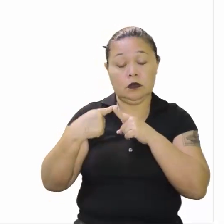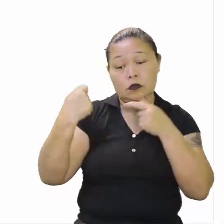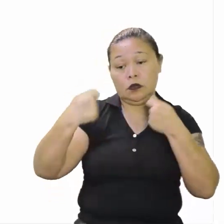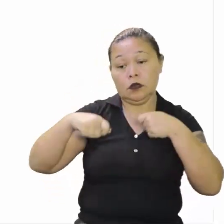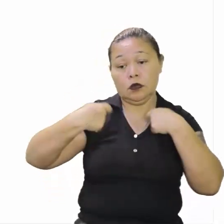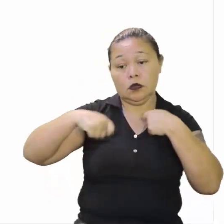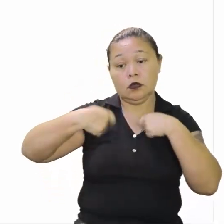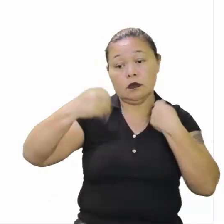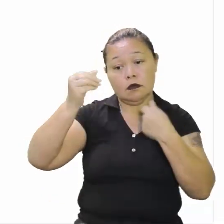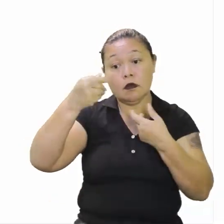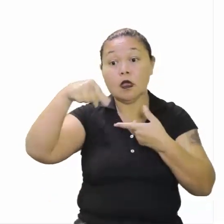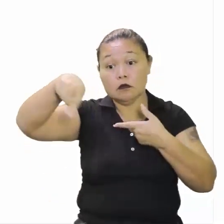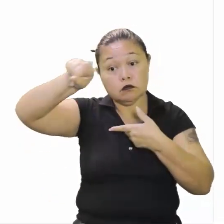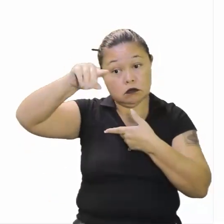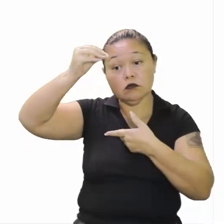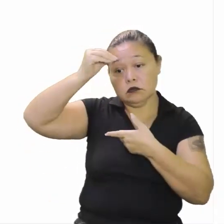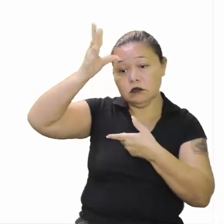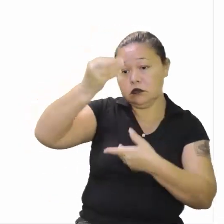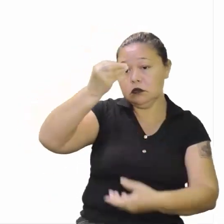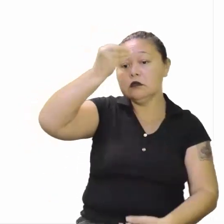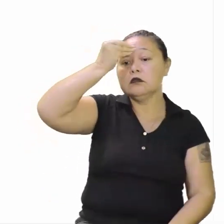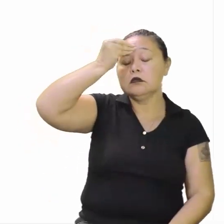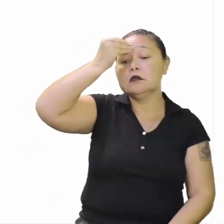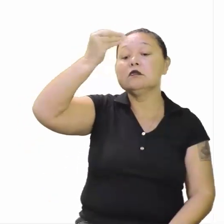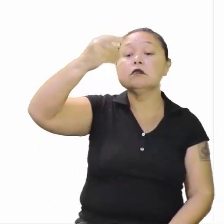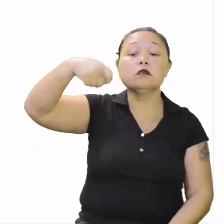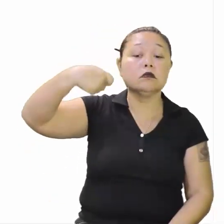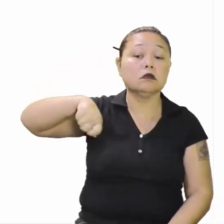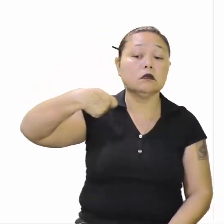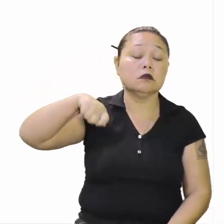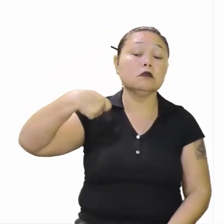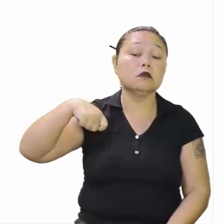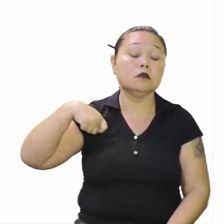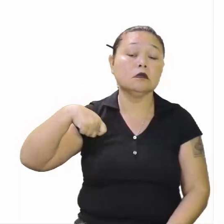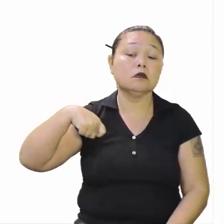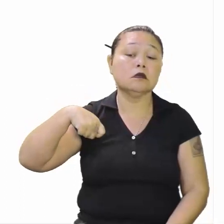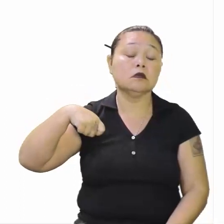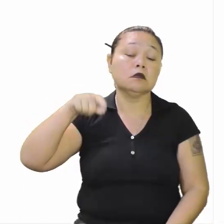desses conhecimentos para você